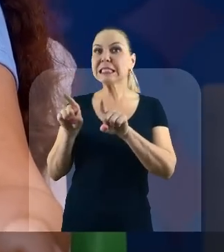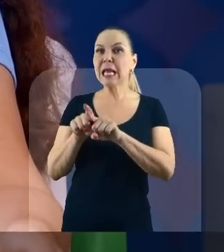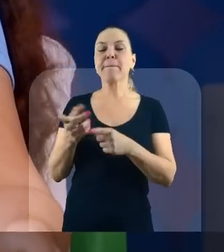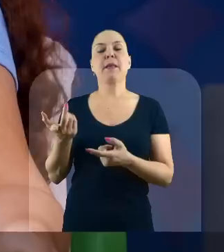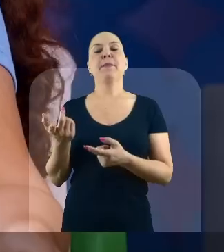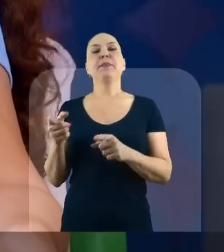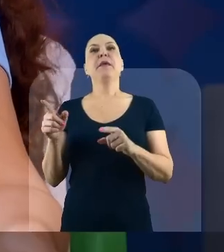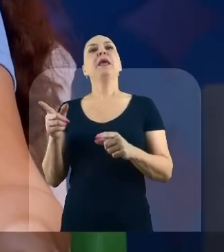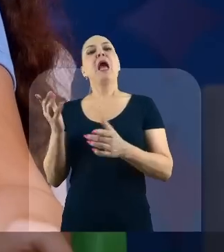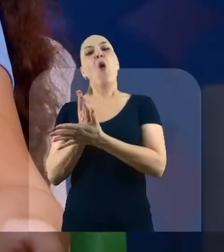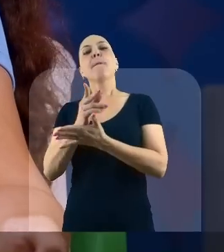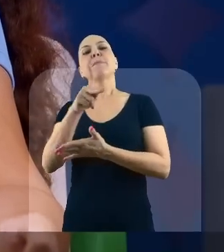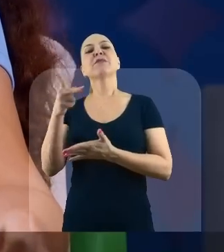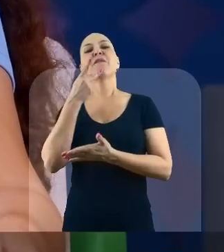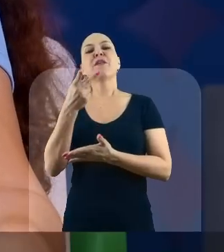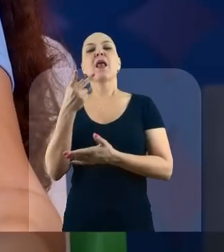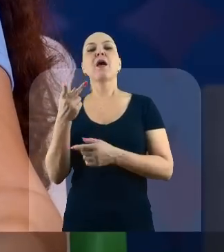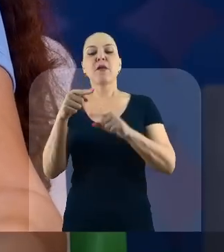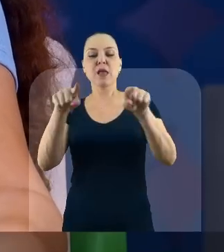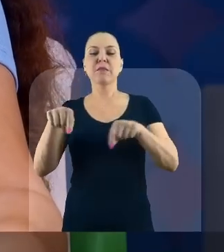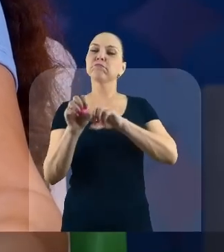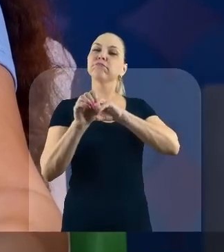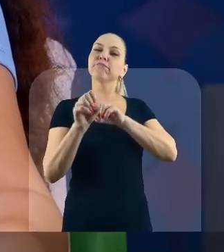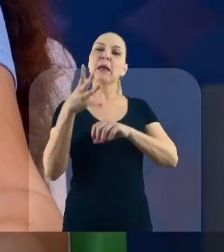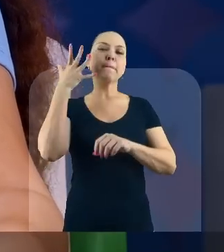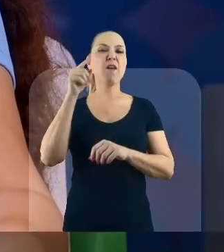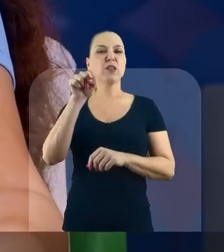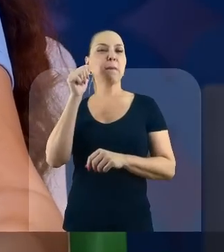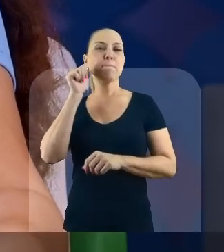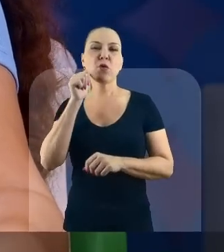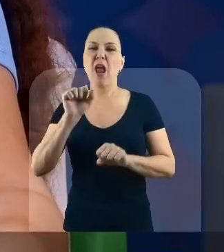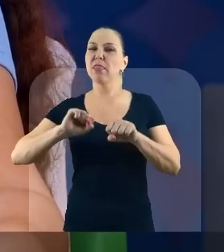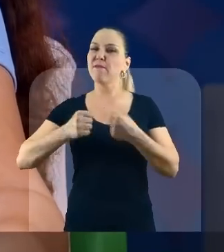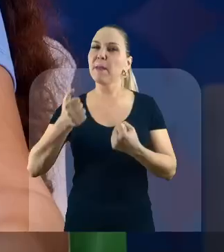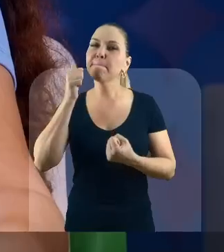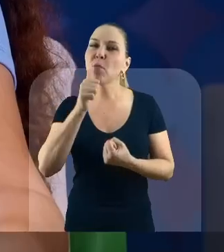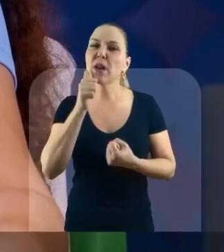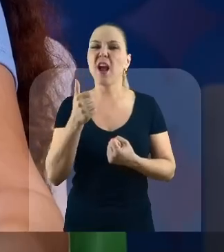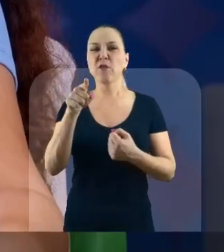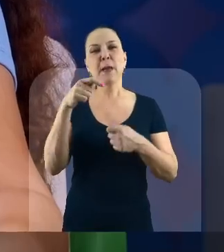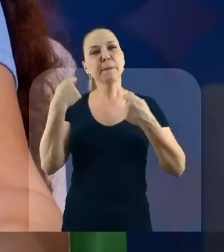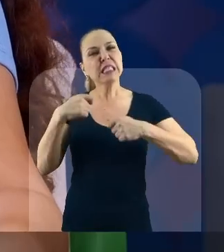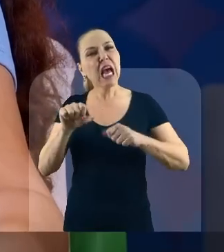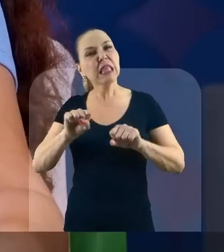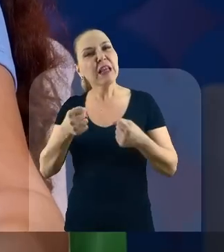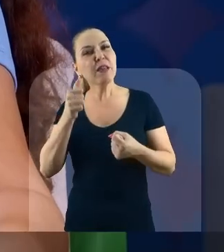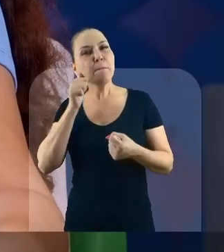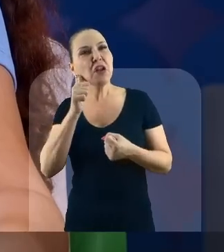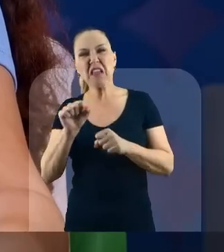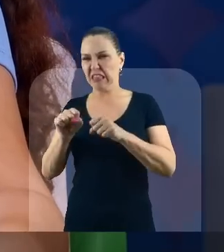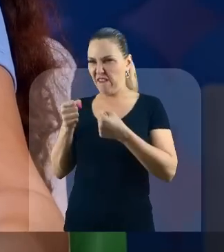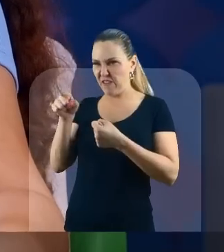sempre levavam para a sala de aula aquela questão das narrativas, né? Ah, mas você é mulher, você tem que defender a mulher. E eu ouvi muito assim,